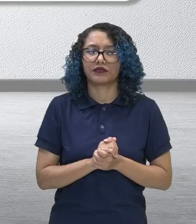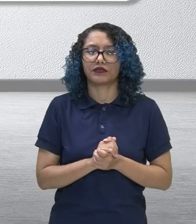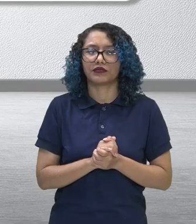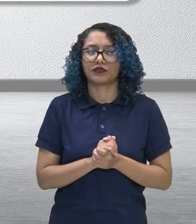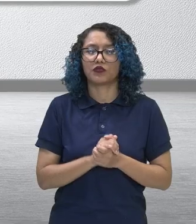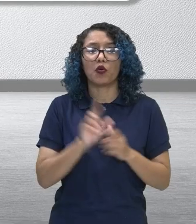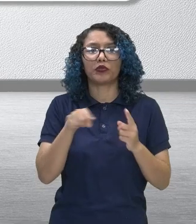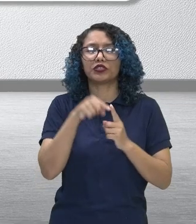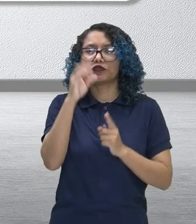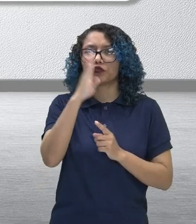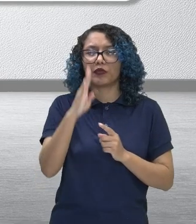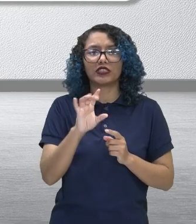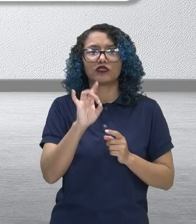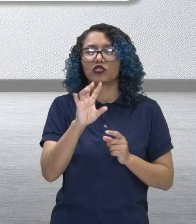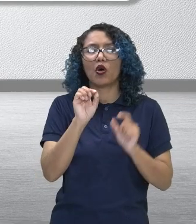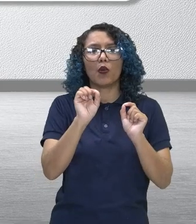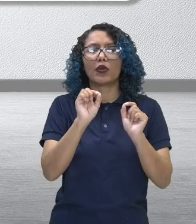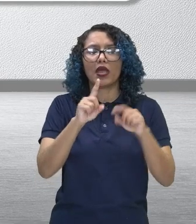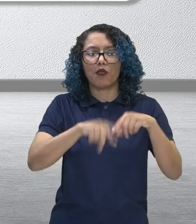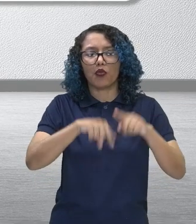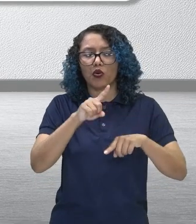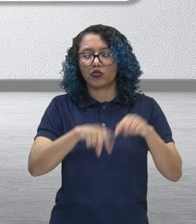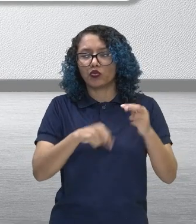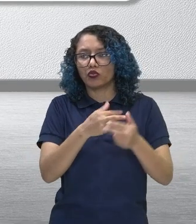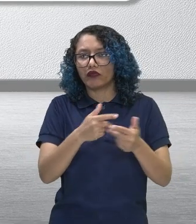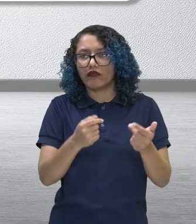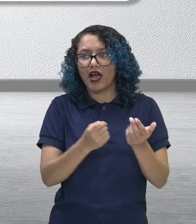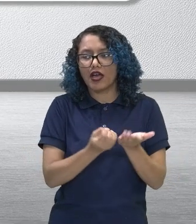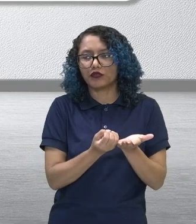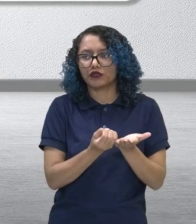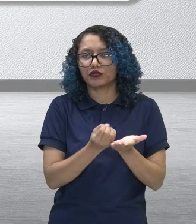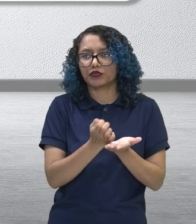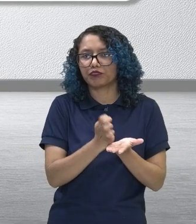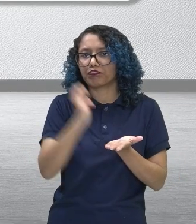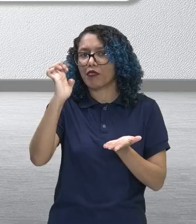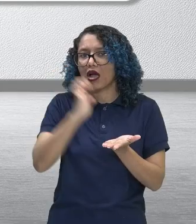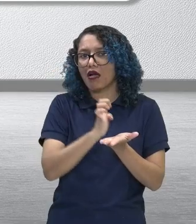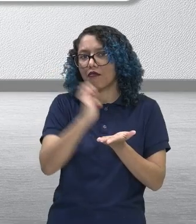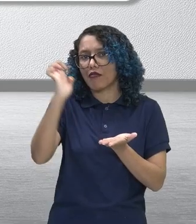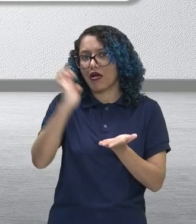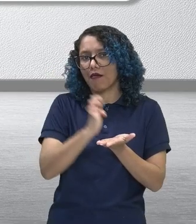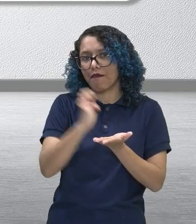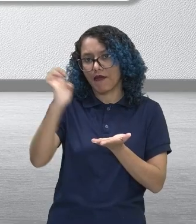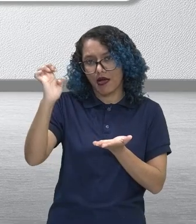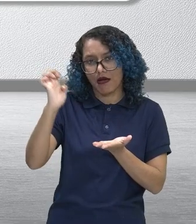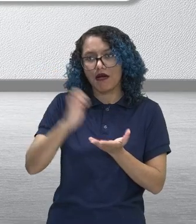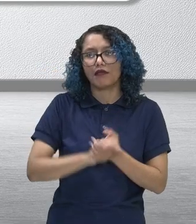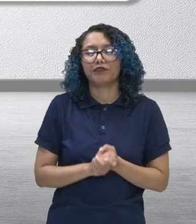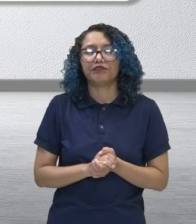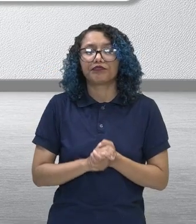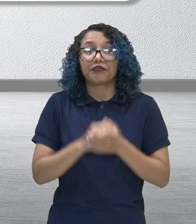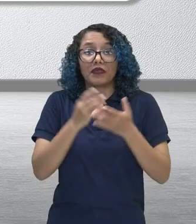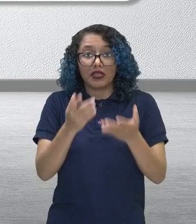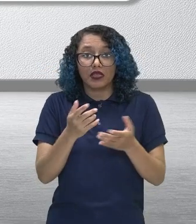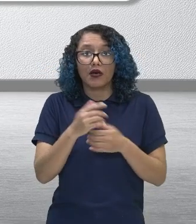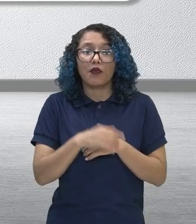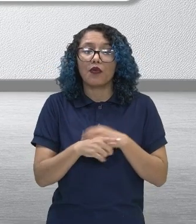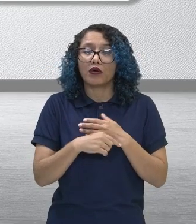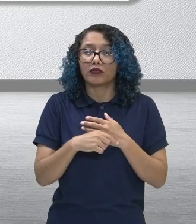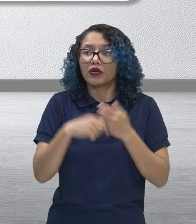para exportar produtos tropicais, não é isso? Segundo o autor, essa